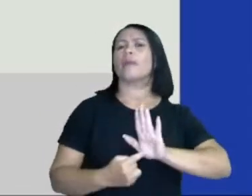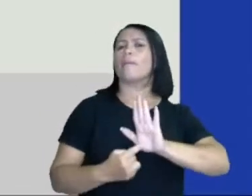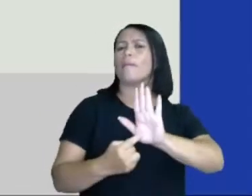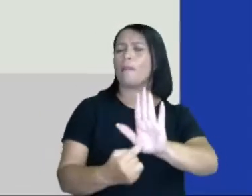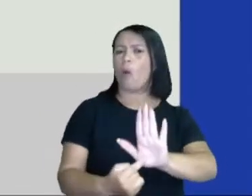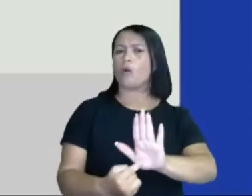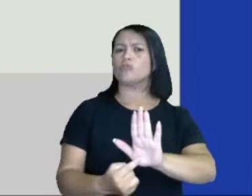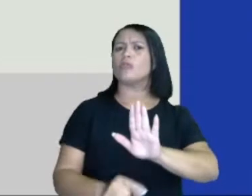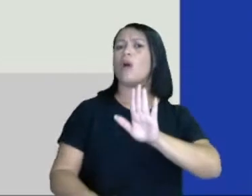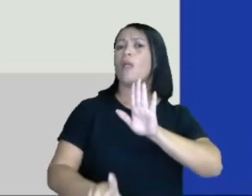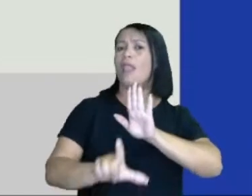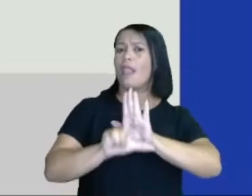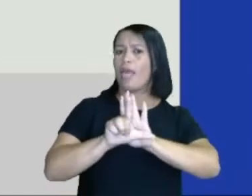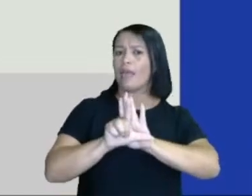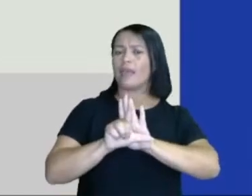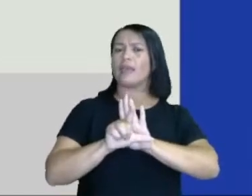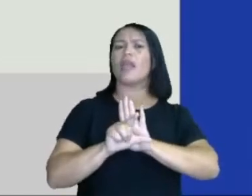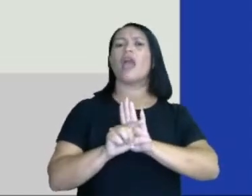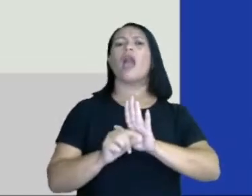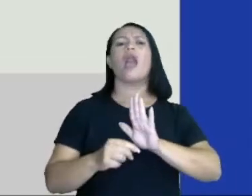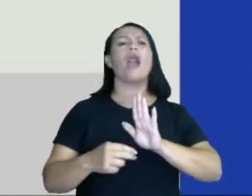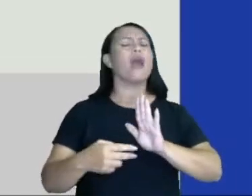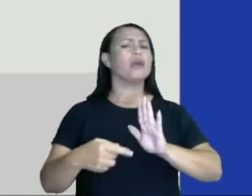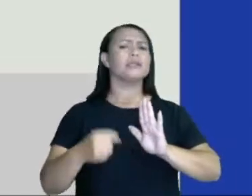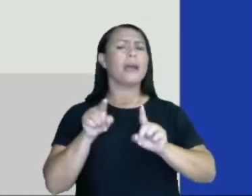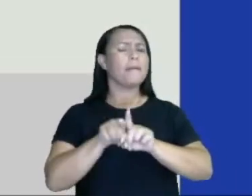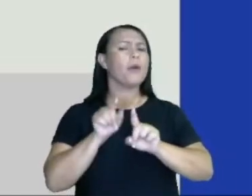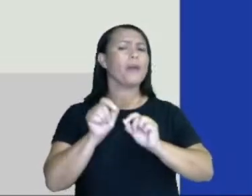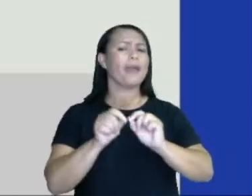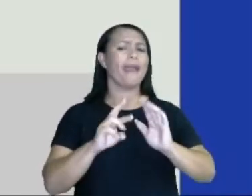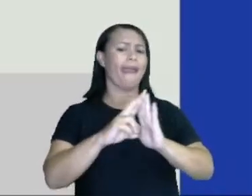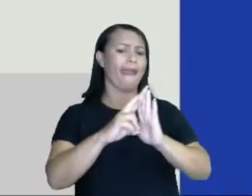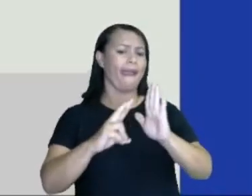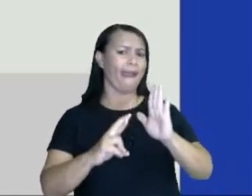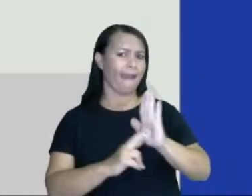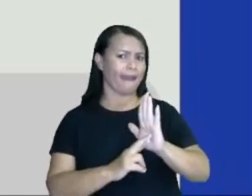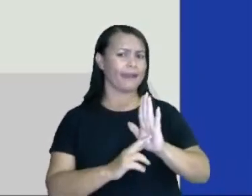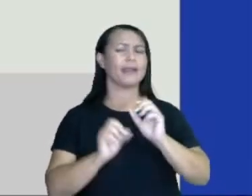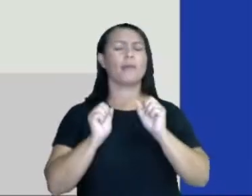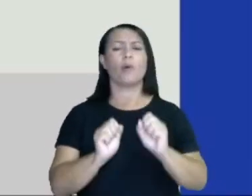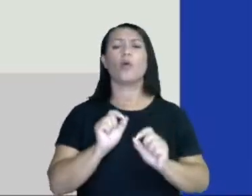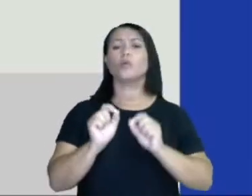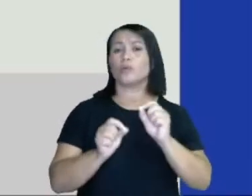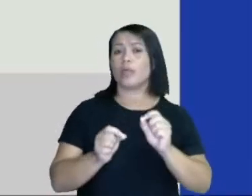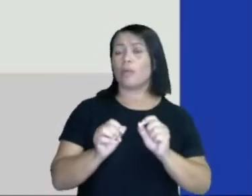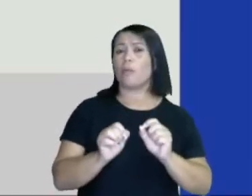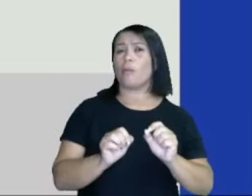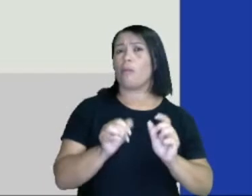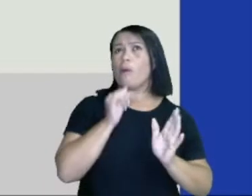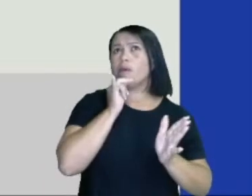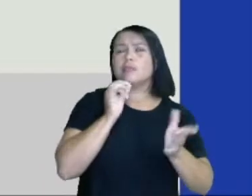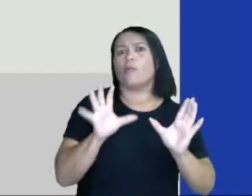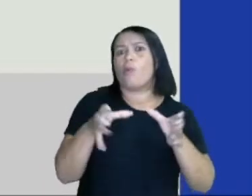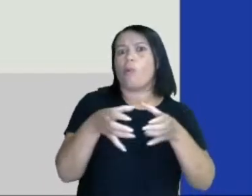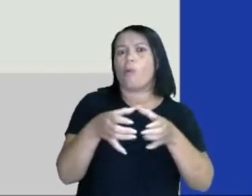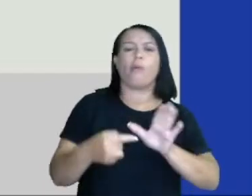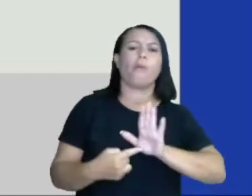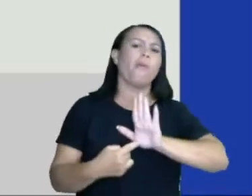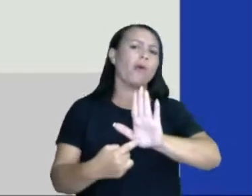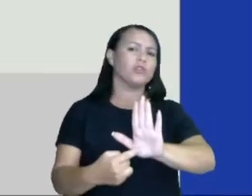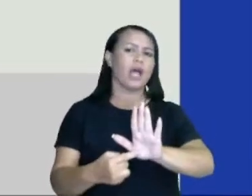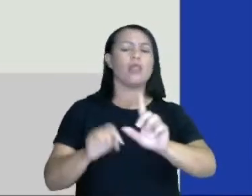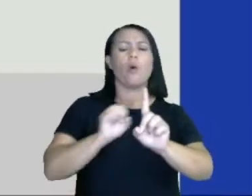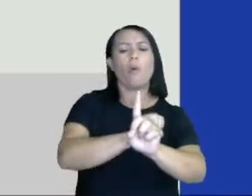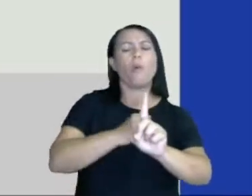apresentam leis, normas e regras que são voltadas ou a um determinado grupo, ou seja, a uma determinada parte